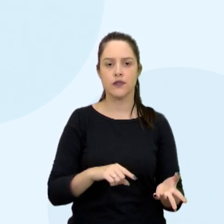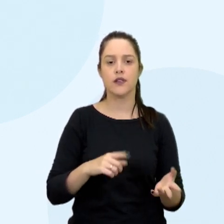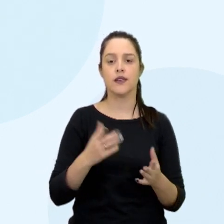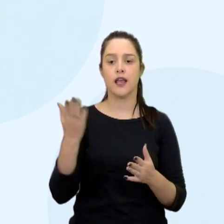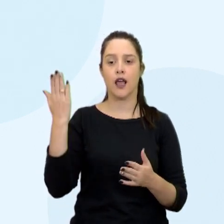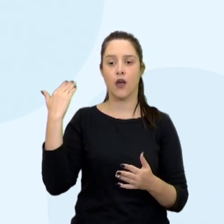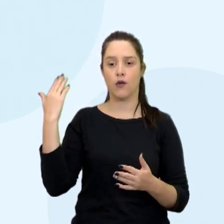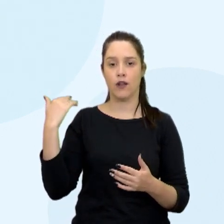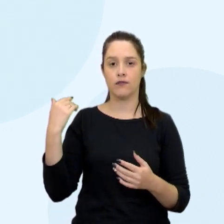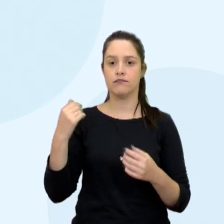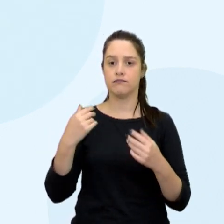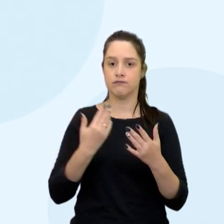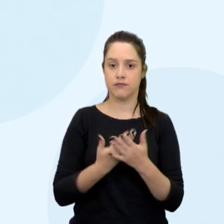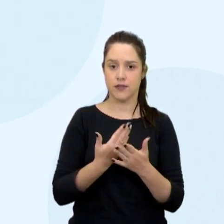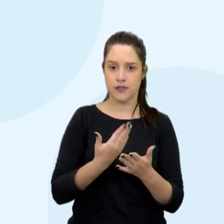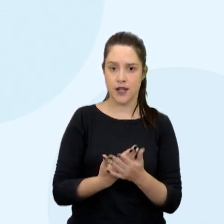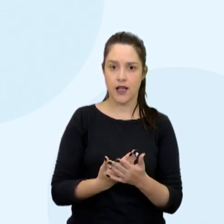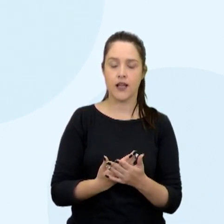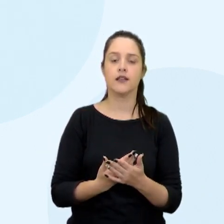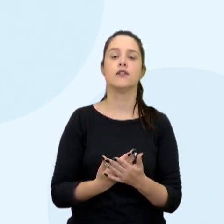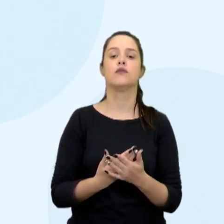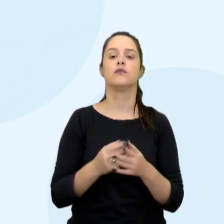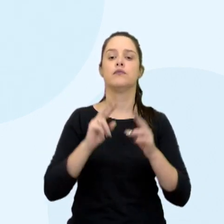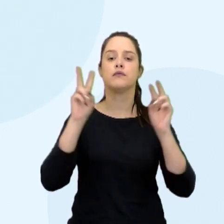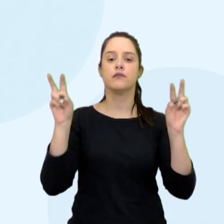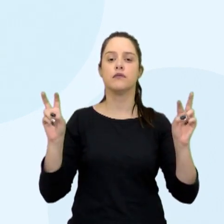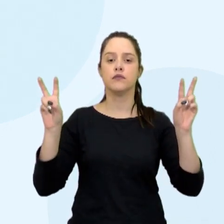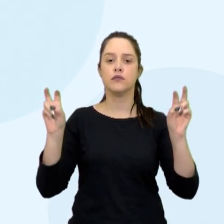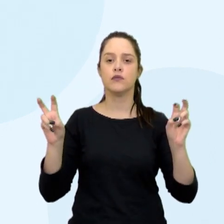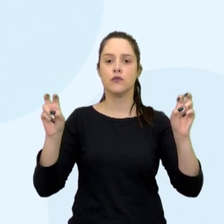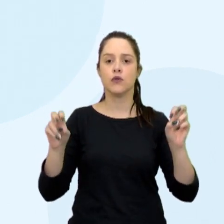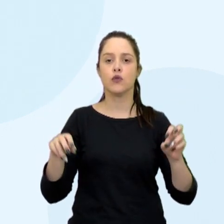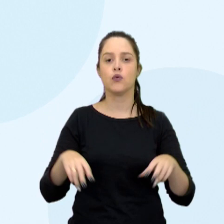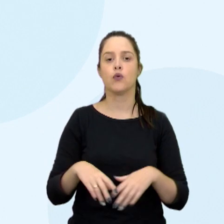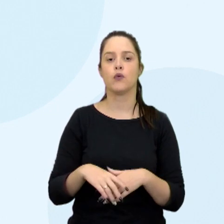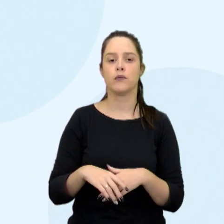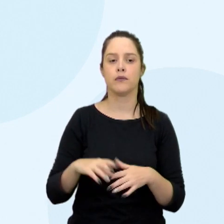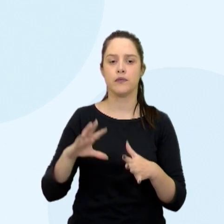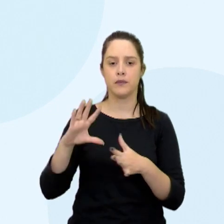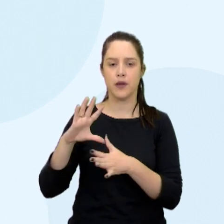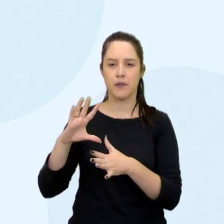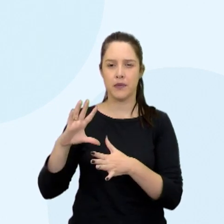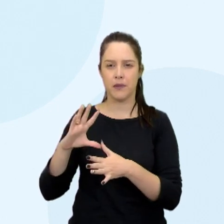passada, pesquisamos e refletimos sobre o mapeamento